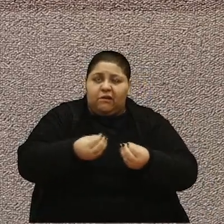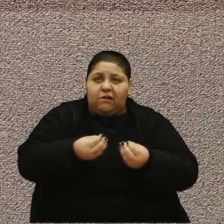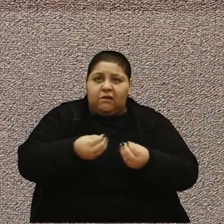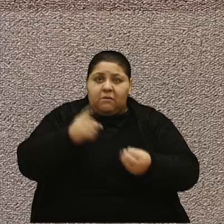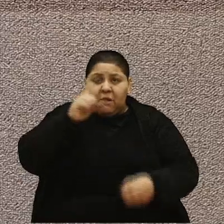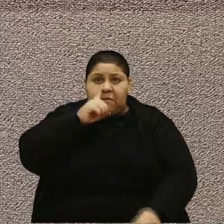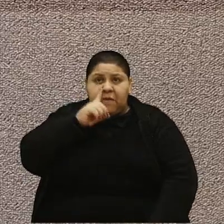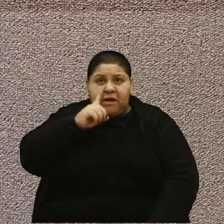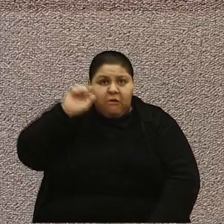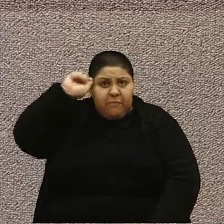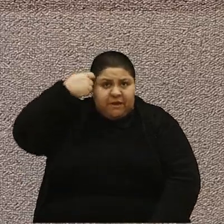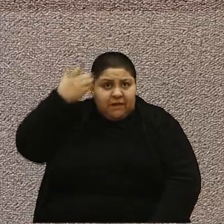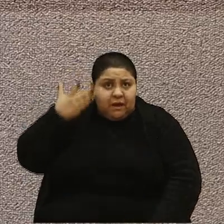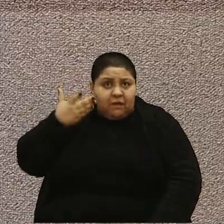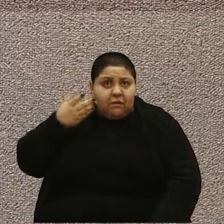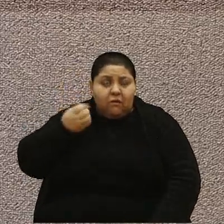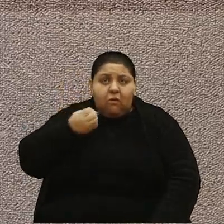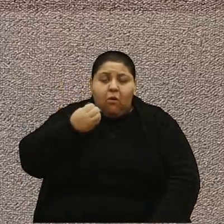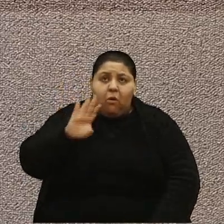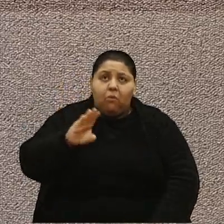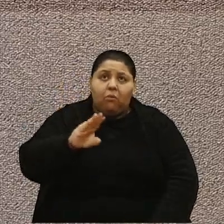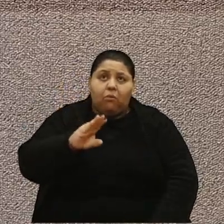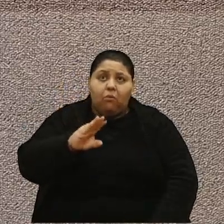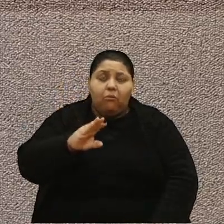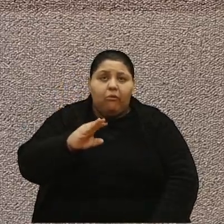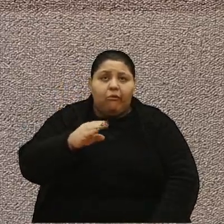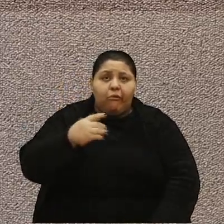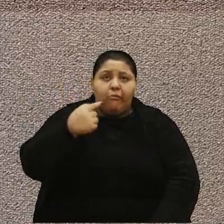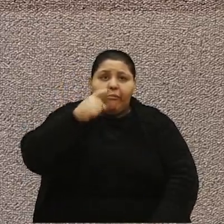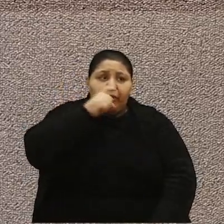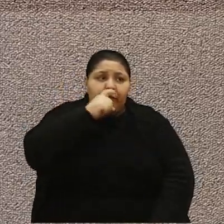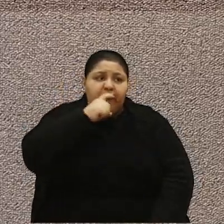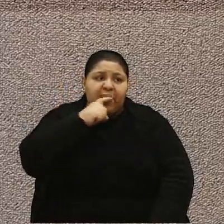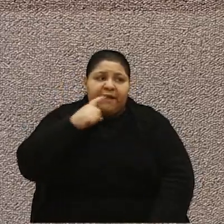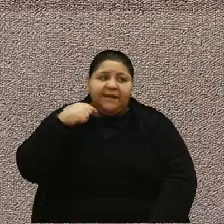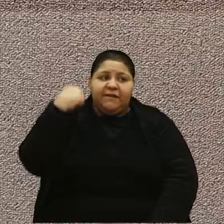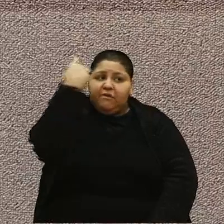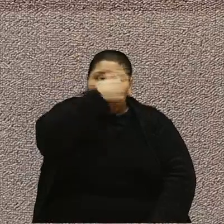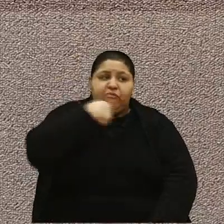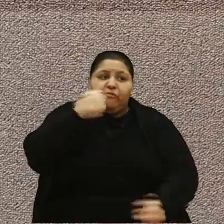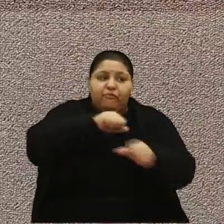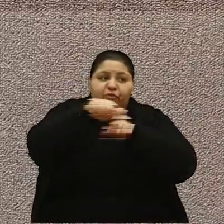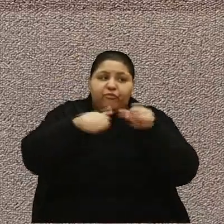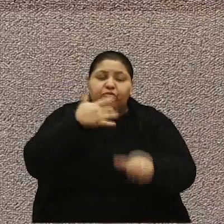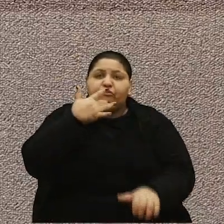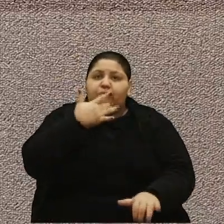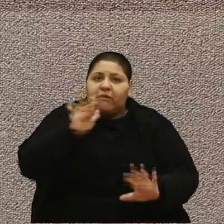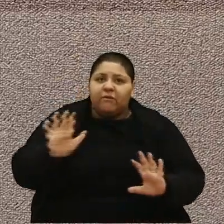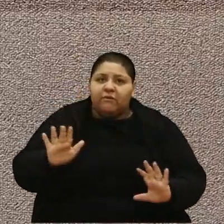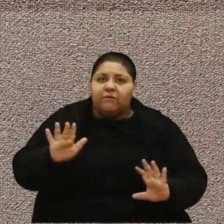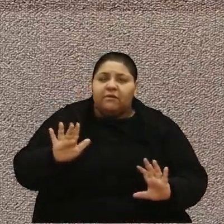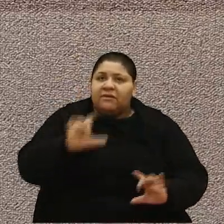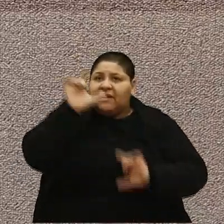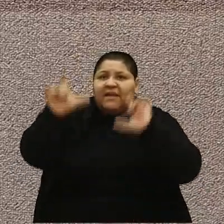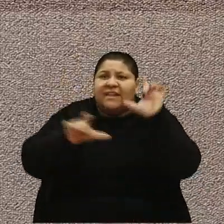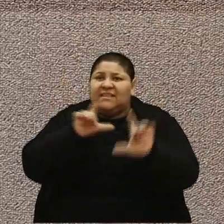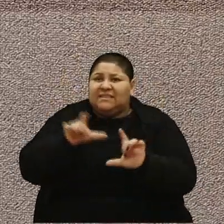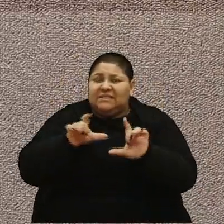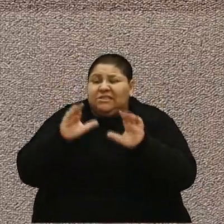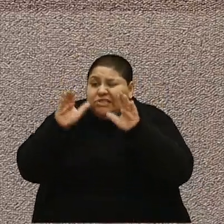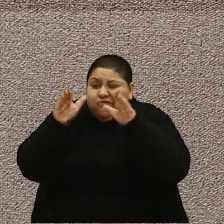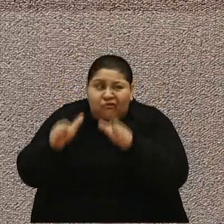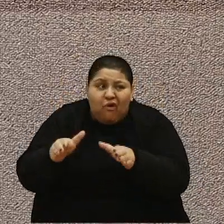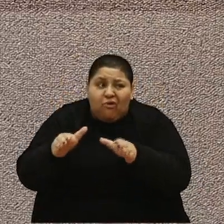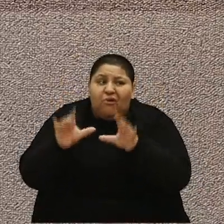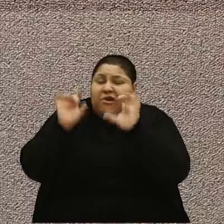eu pretei minha mãe? Ou branqueie meu pai? Óbvio que não, né? Eu tenho que dizer a minha origem. Então as pessoas se apegam a alguma coisa